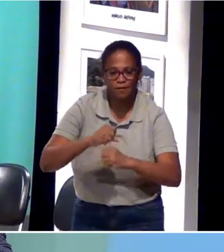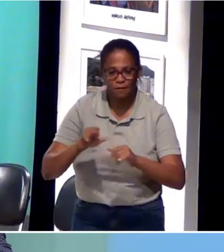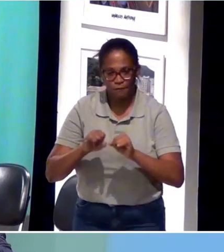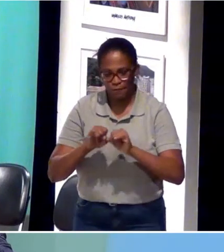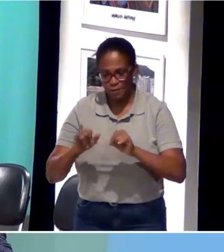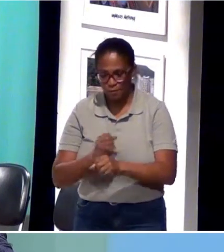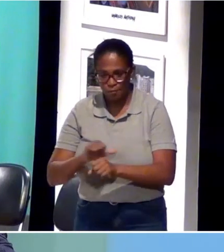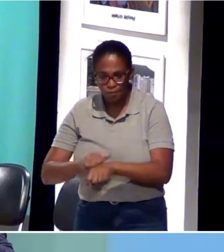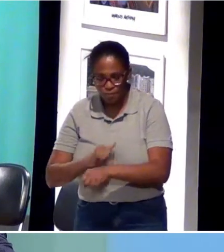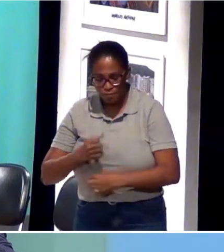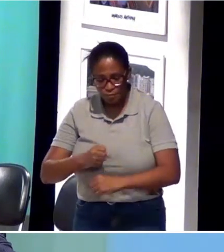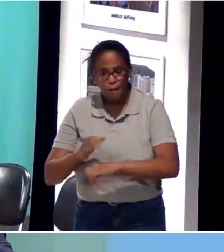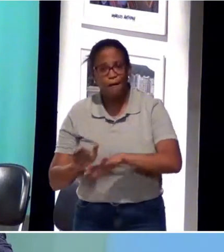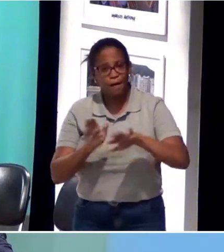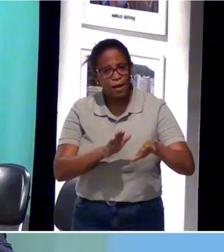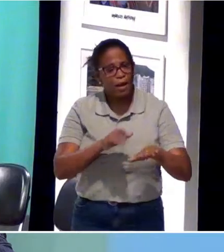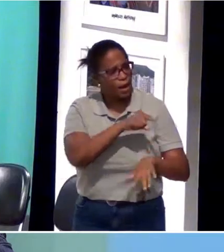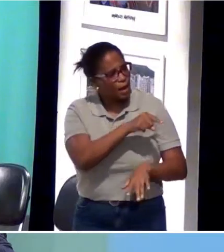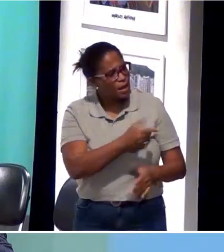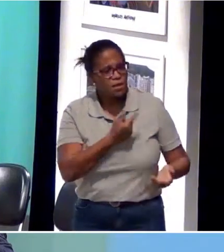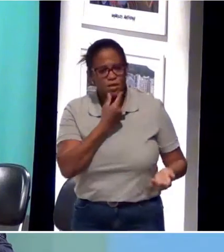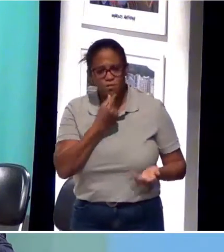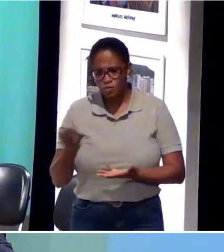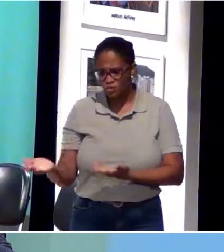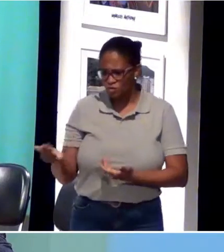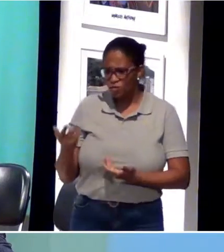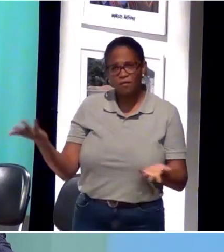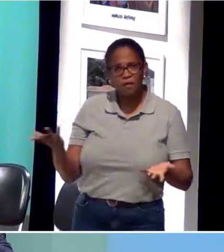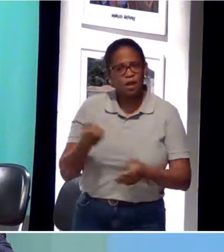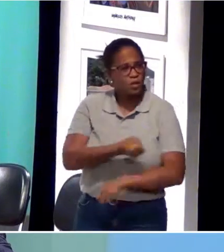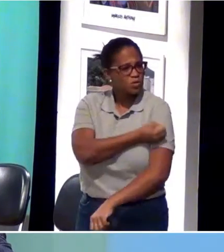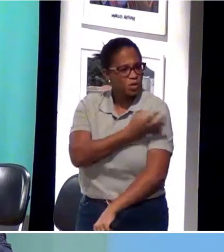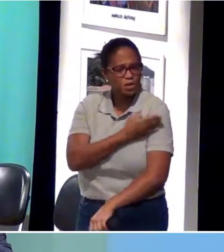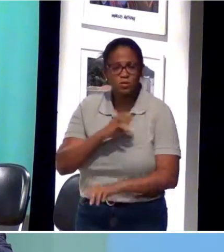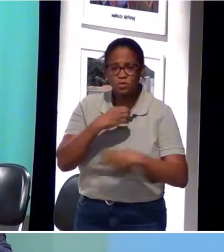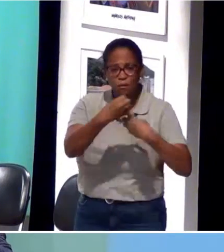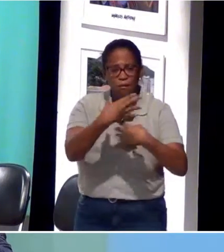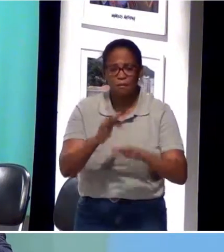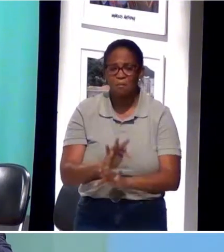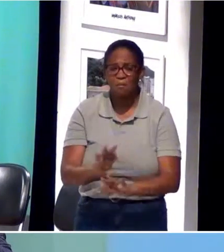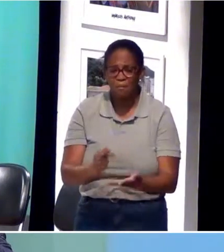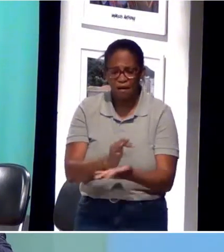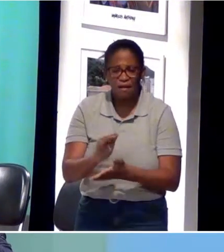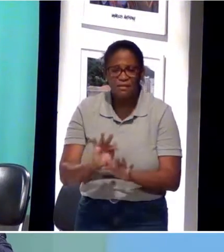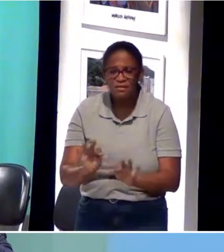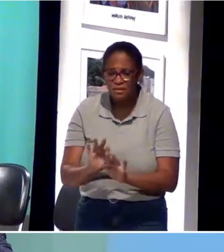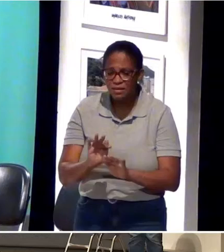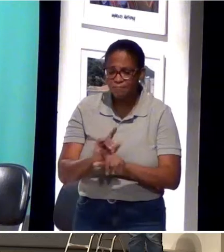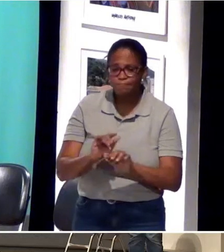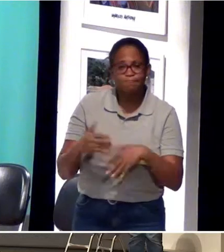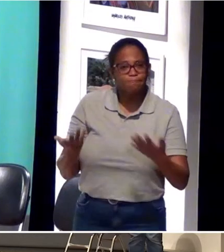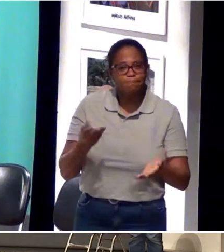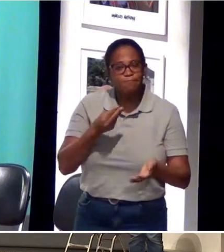na verdade, a escolarização se vinculasse a uma instrução básica e determinadas profissões, né?